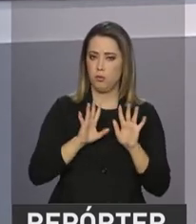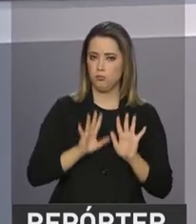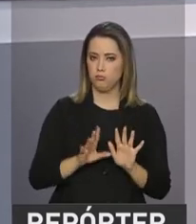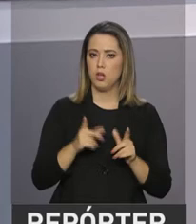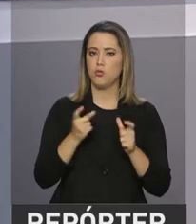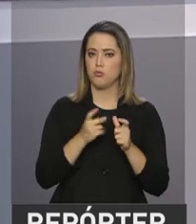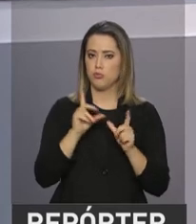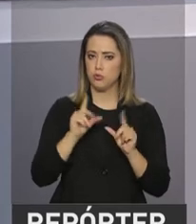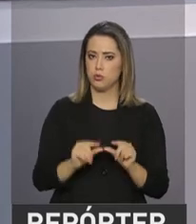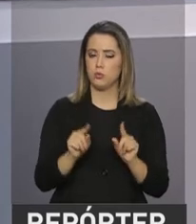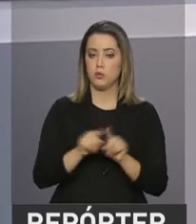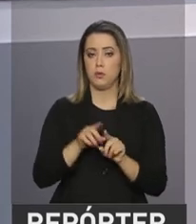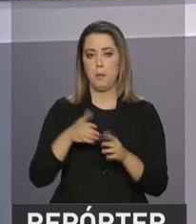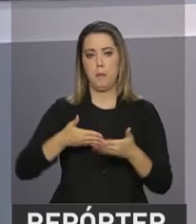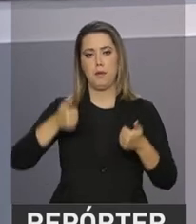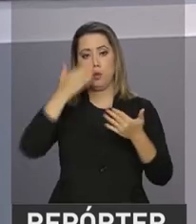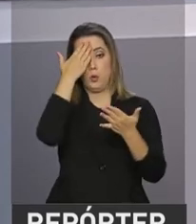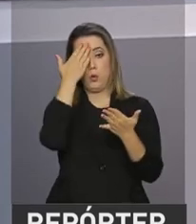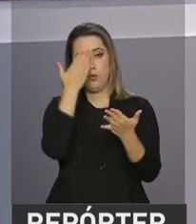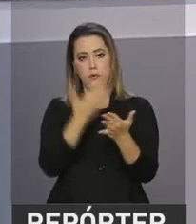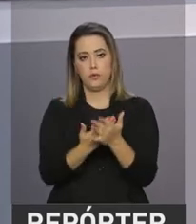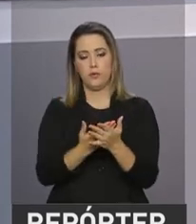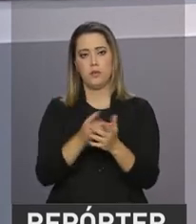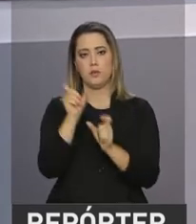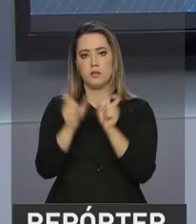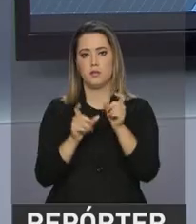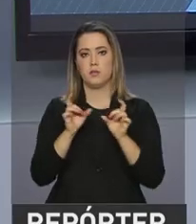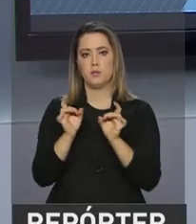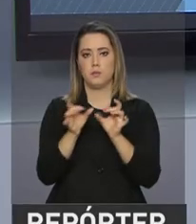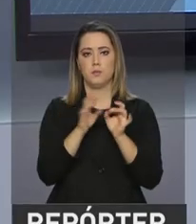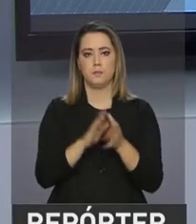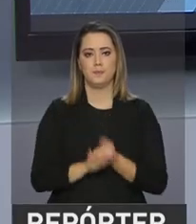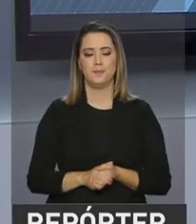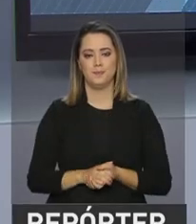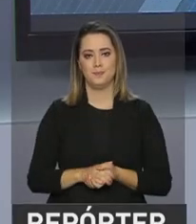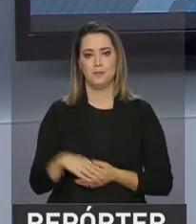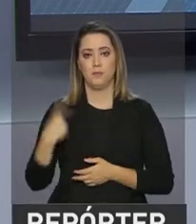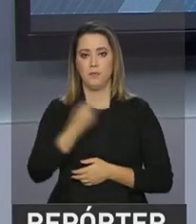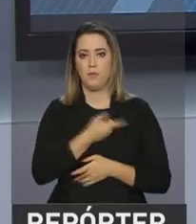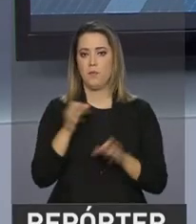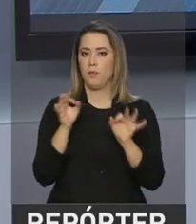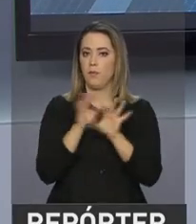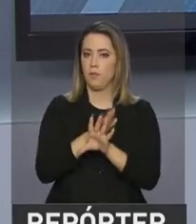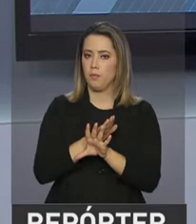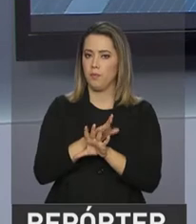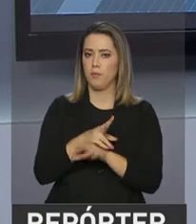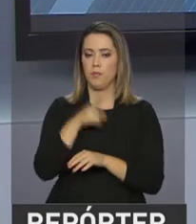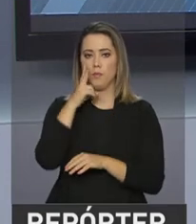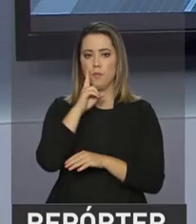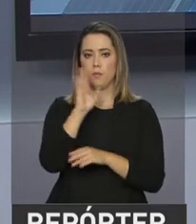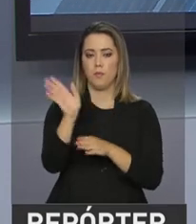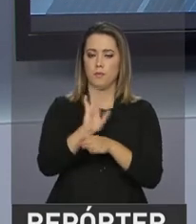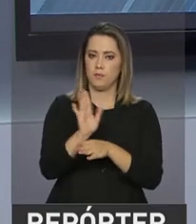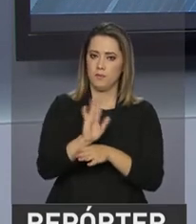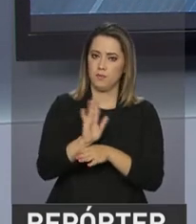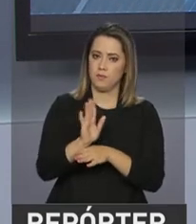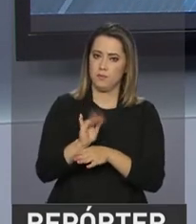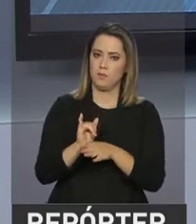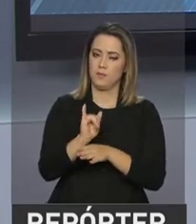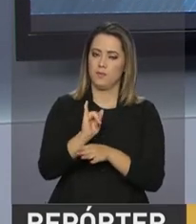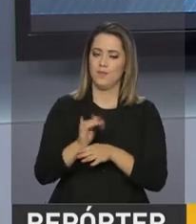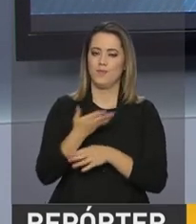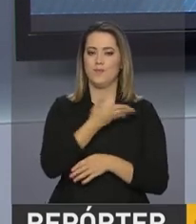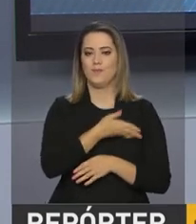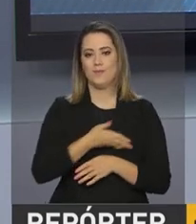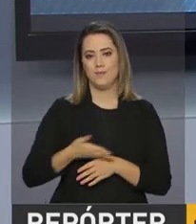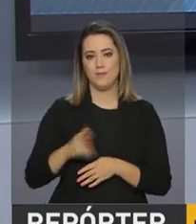de aumento da confiança do consumidor e do comércio o repórter nbr fica por aqui você pode rever as reportagens no